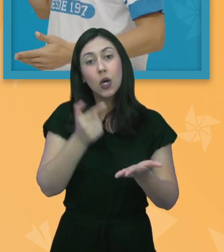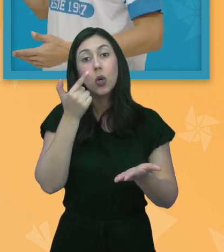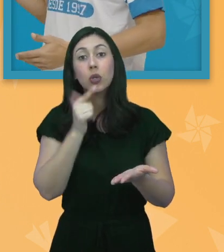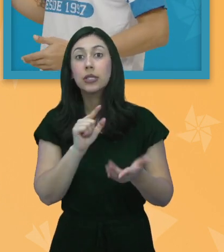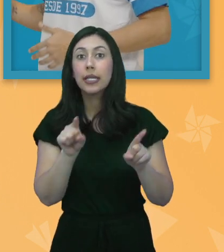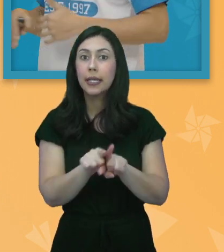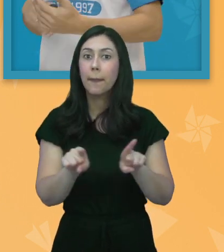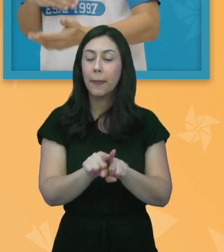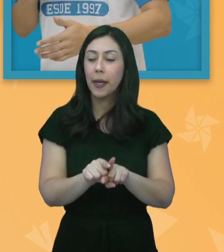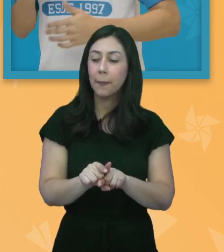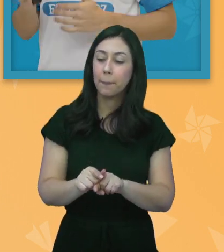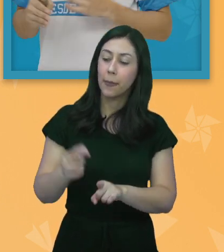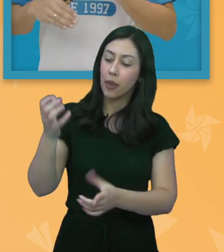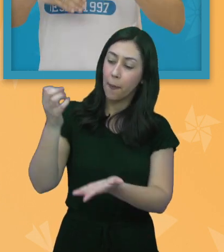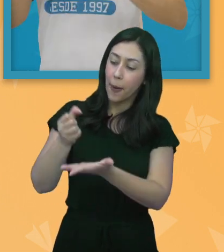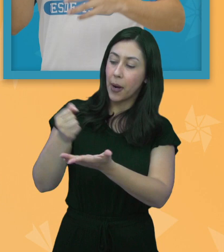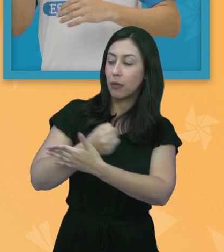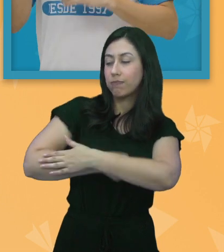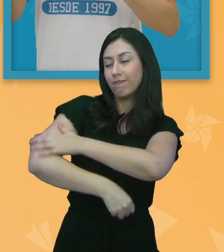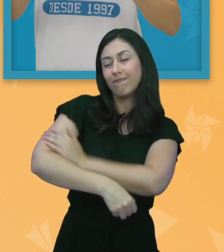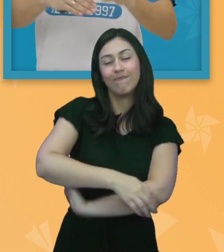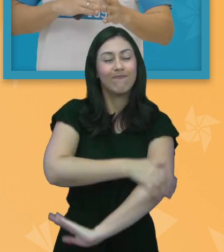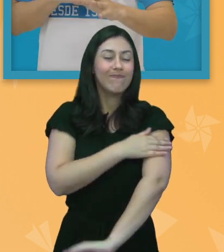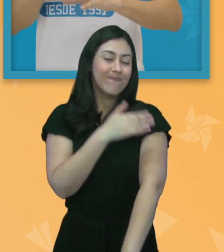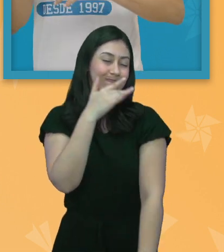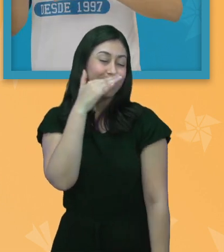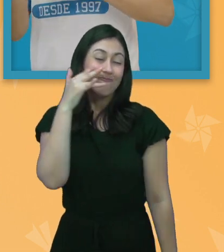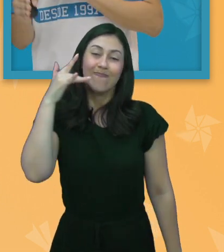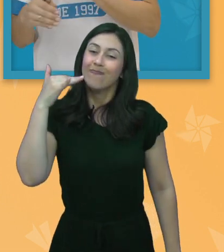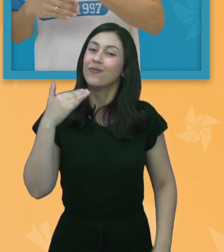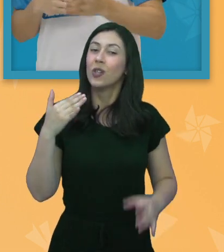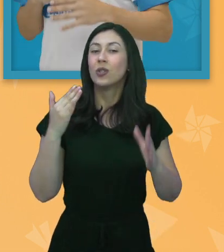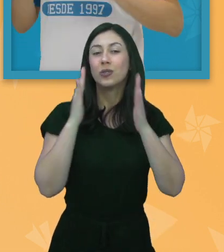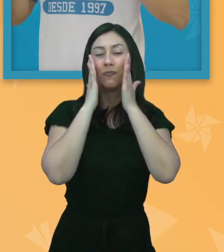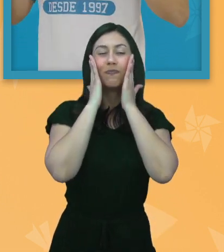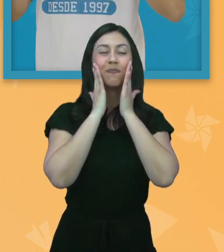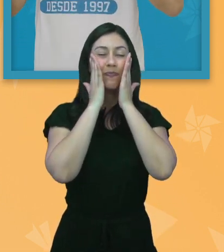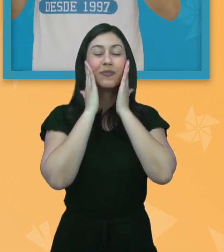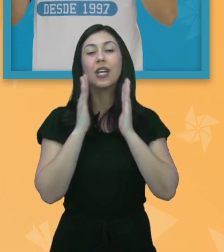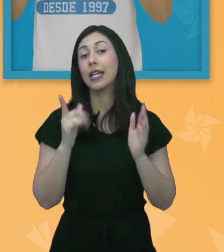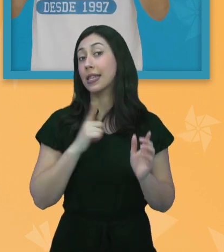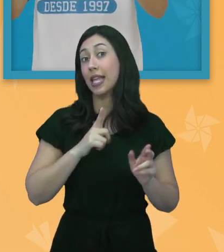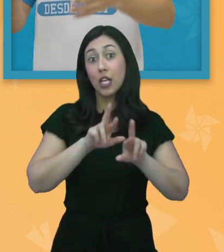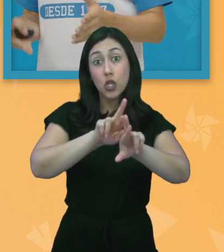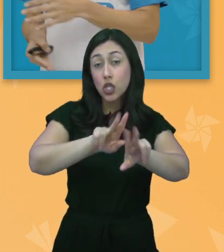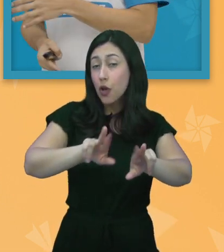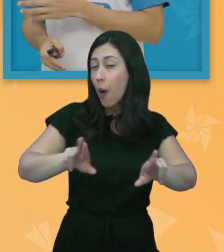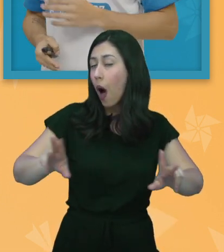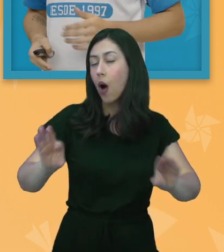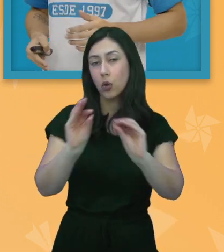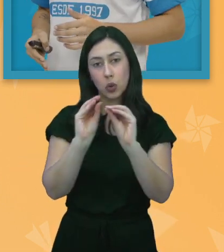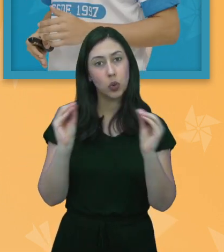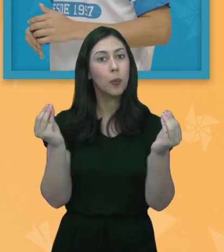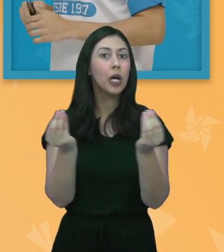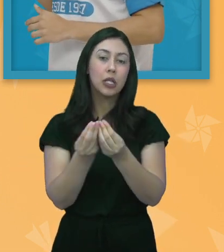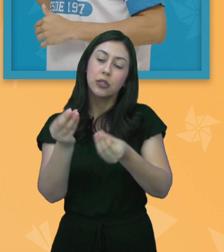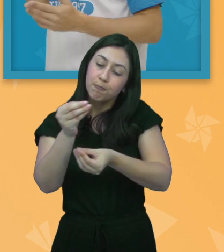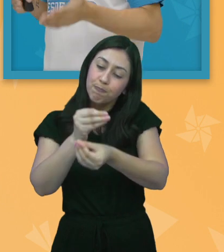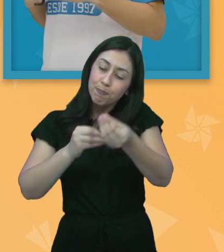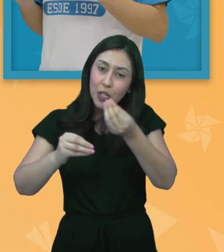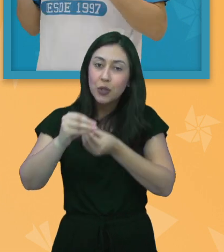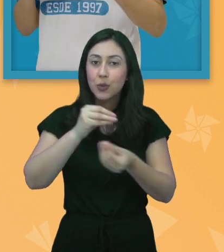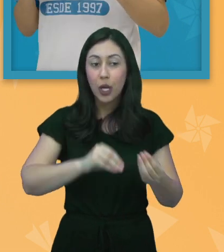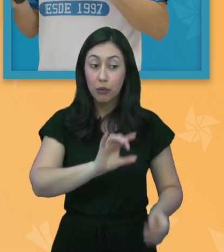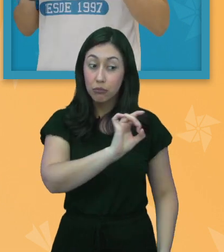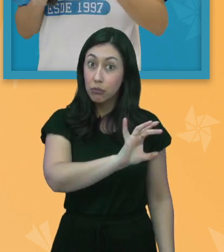louça, loção para a pele, para deixar a gente mais cheiroso, hidratar a pele e tudo mais. Então tem diversos princípios ativos ali envolvidos, né, e